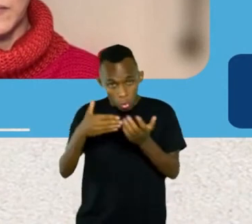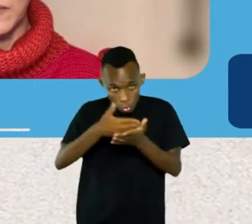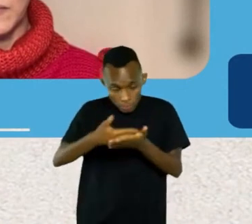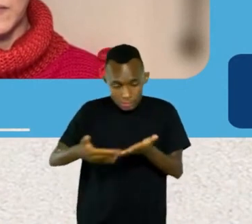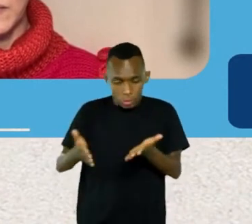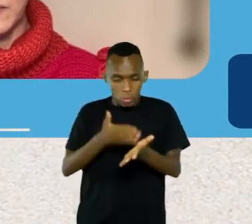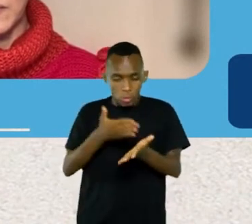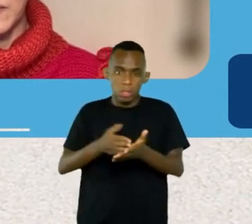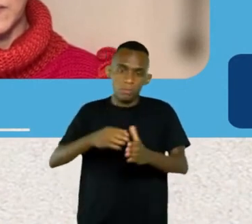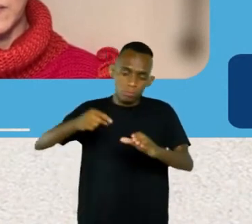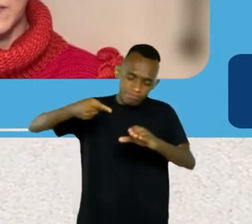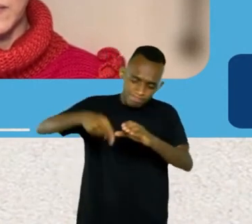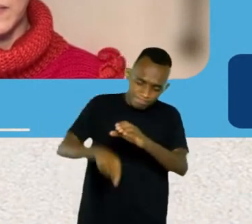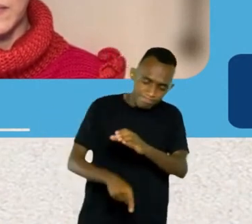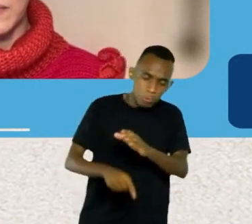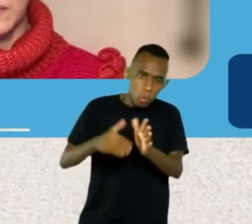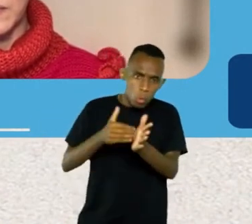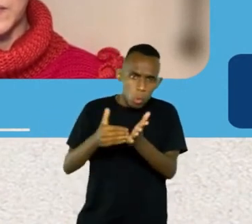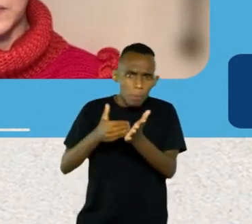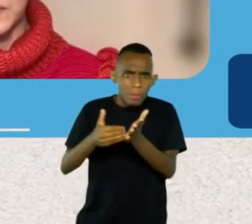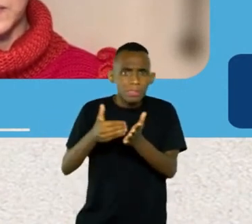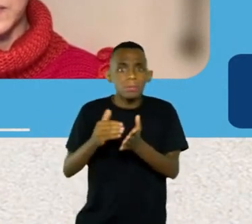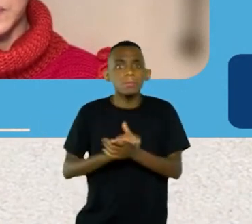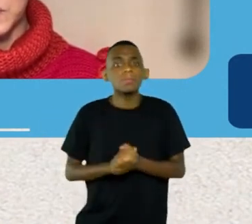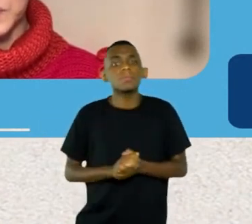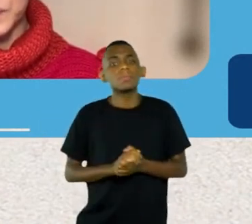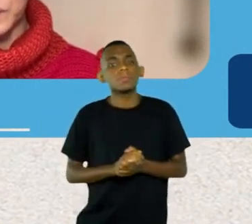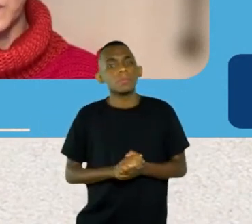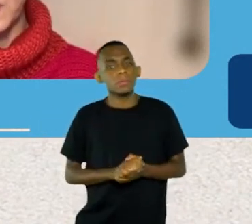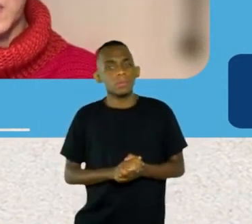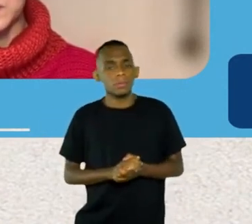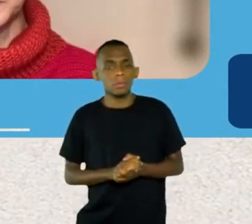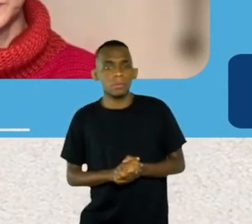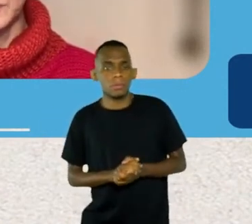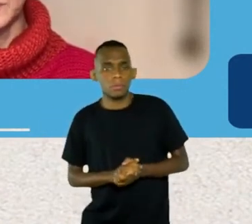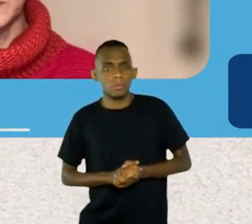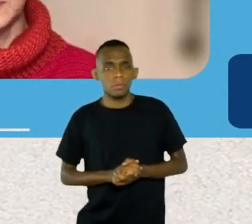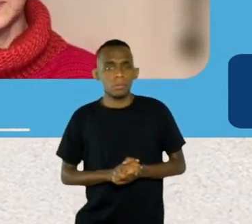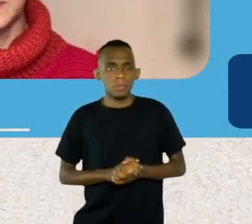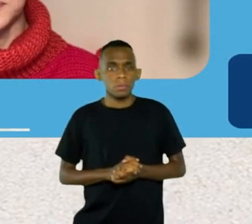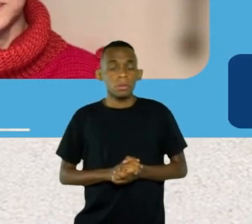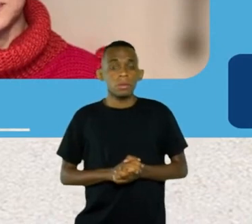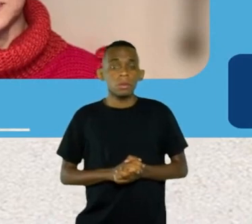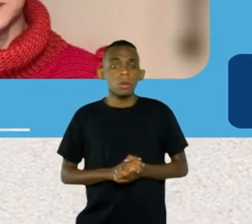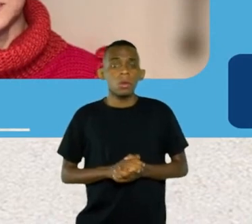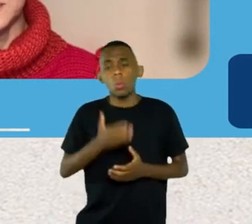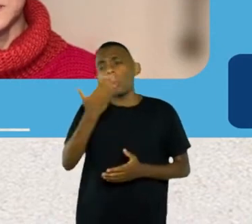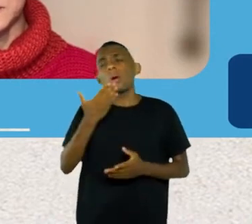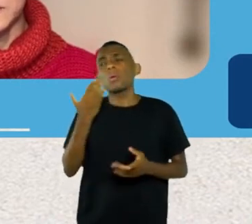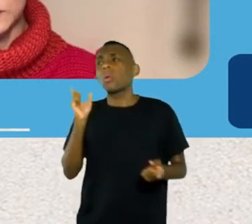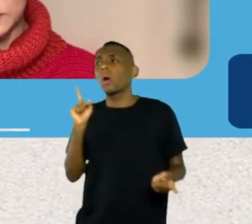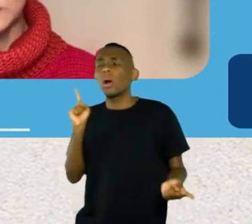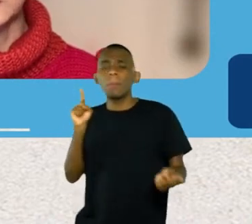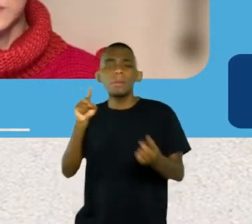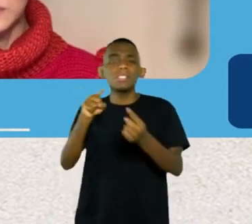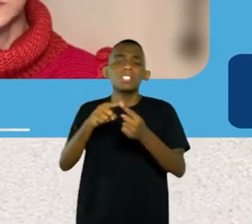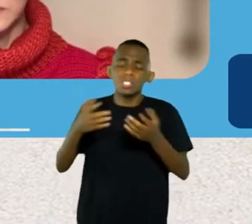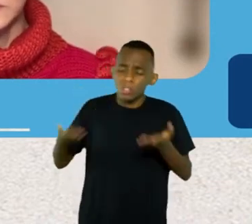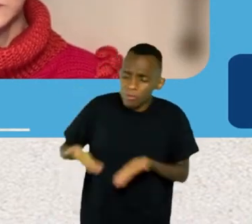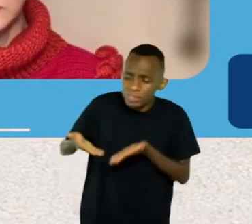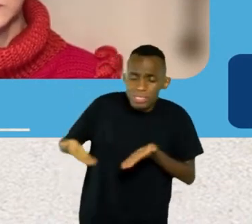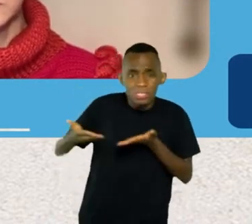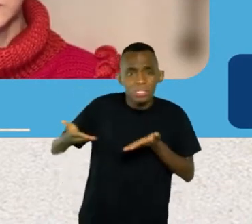começo, o que que te levou a trazer de volta? Assim, a gente já conhece muito a sua história,